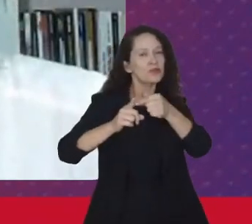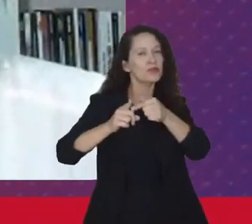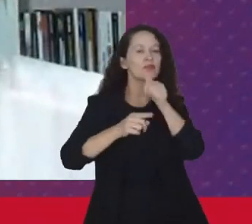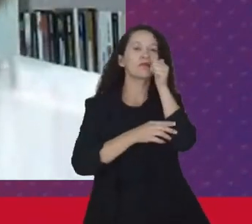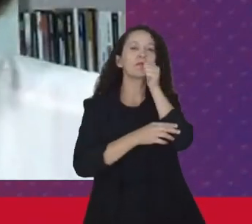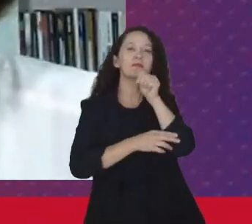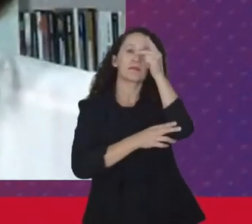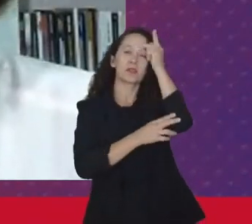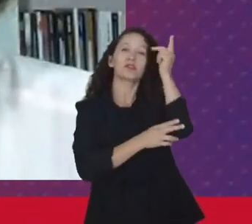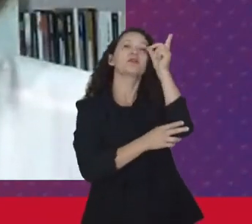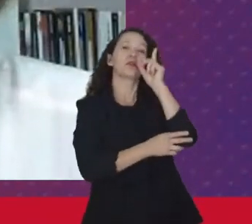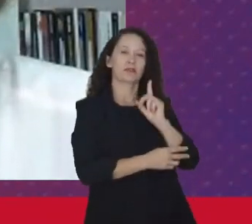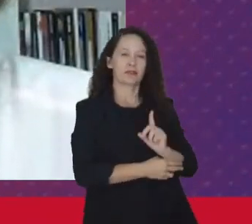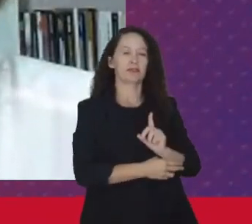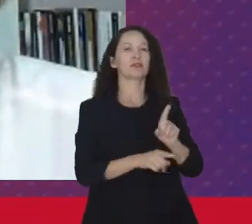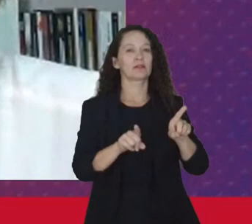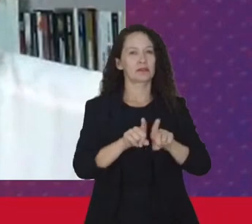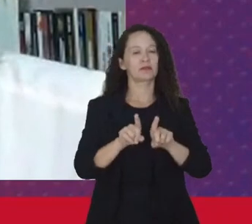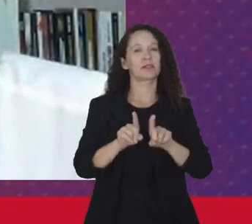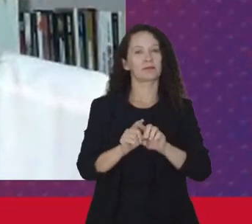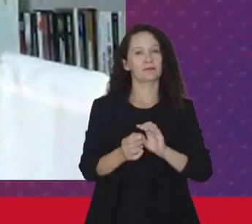e para as pessoas com deficiência.